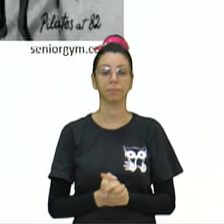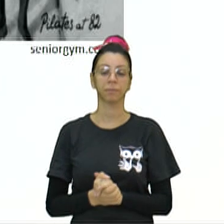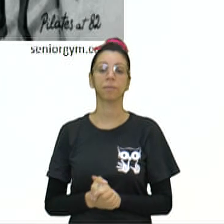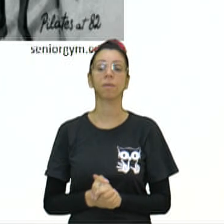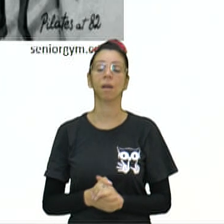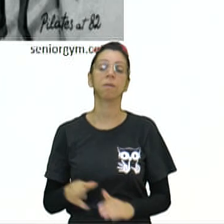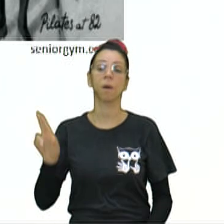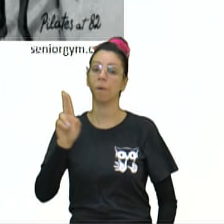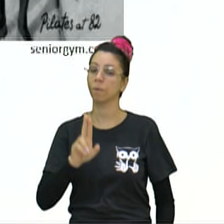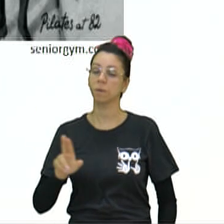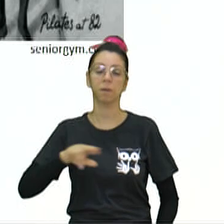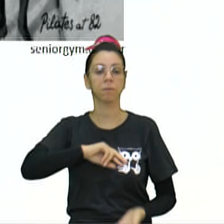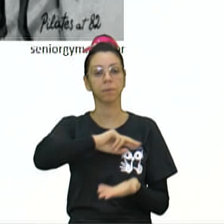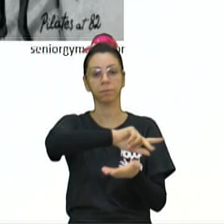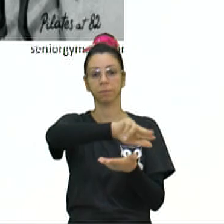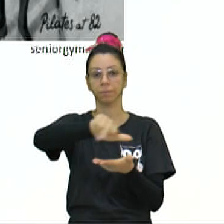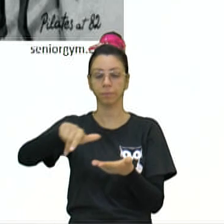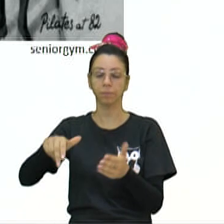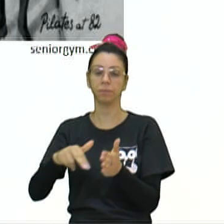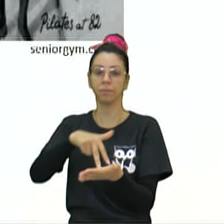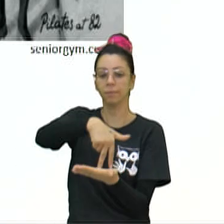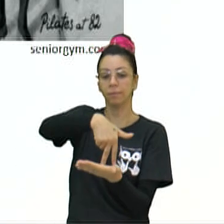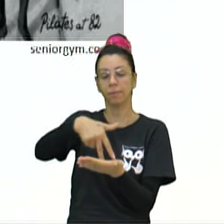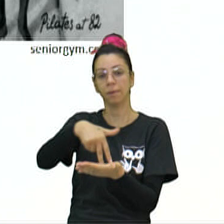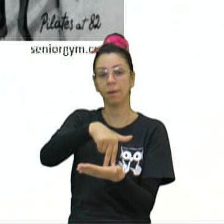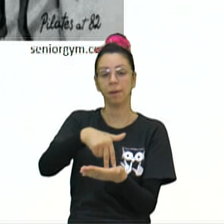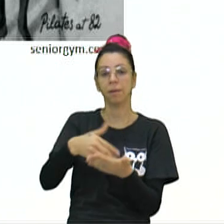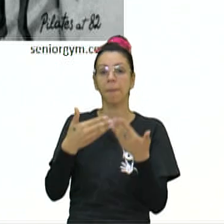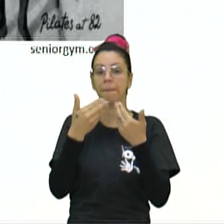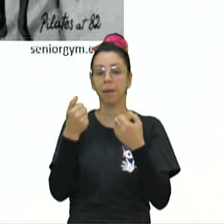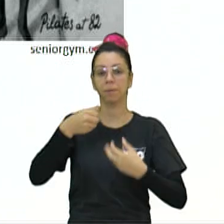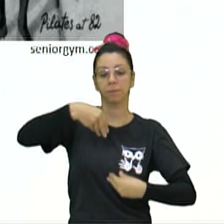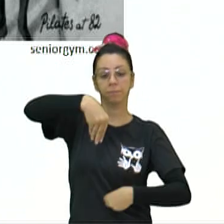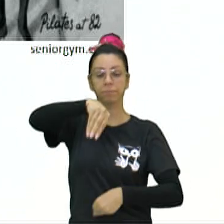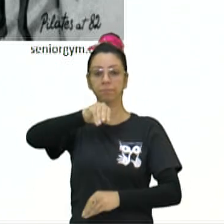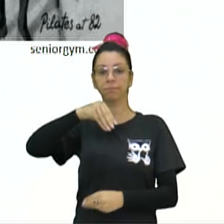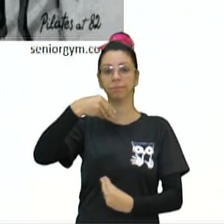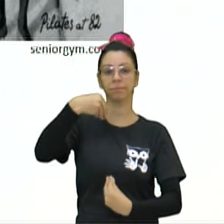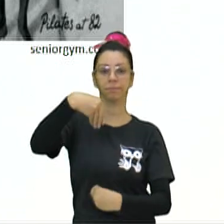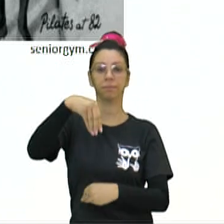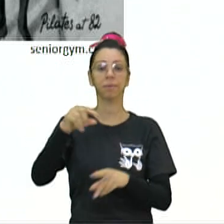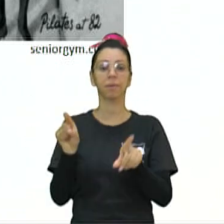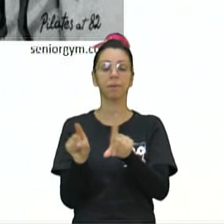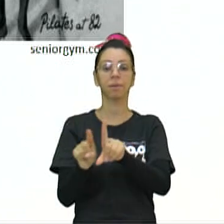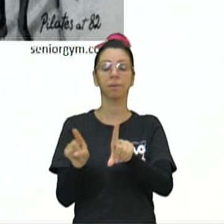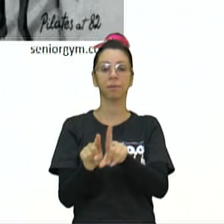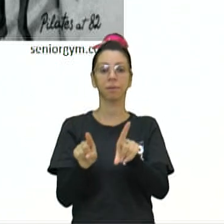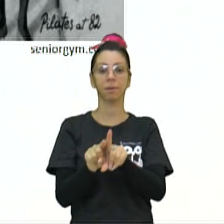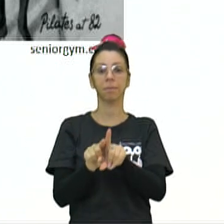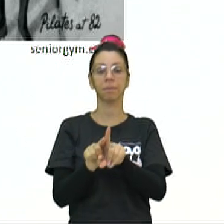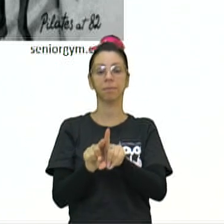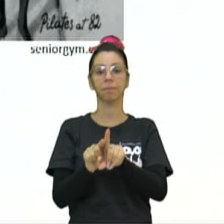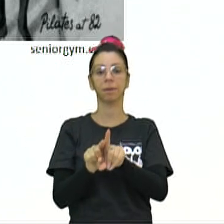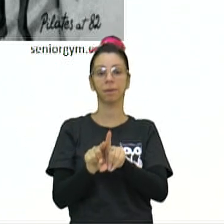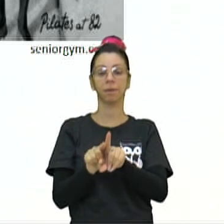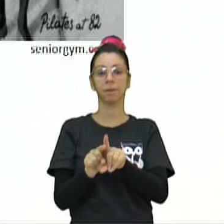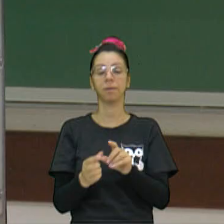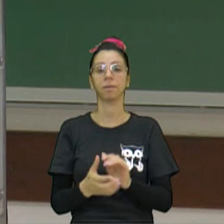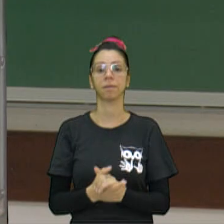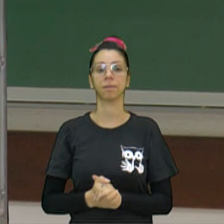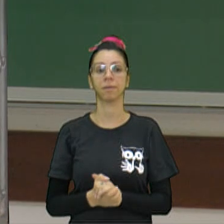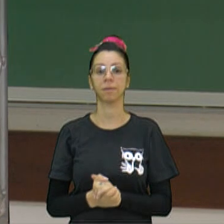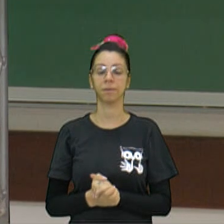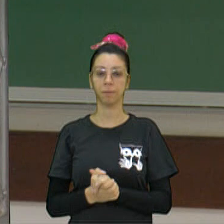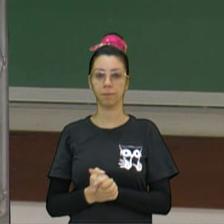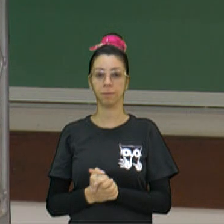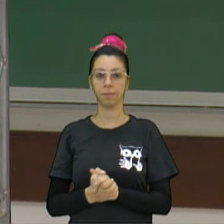diversos fins, como ganho de equilíbrio, melhora da flexibilidade e também na reabilitação. Muitas pessoas